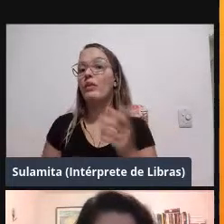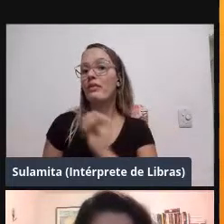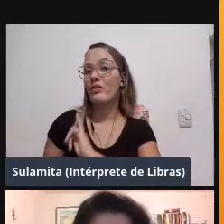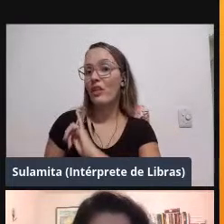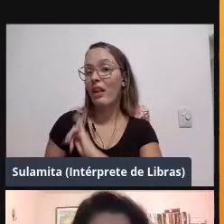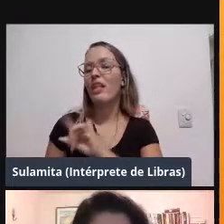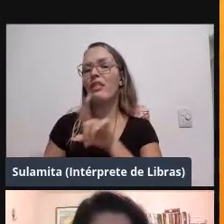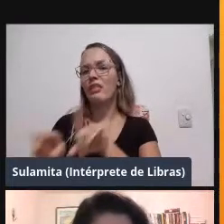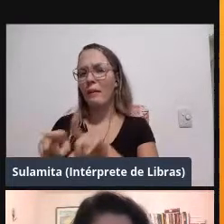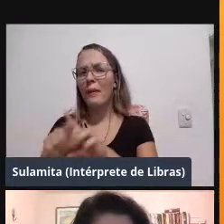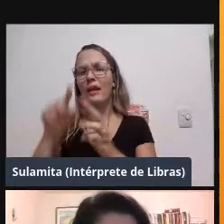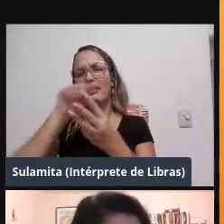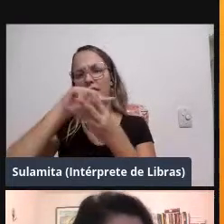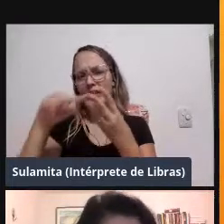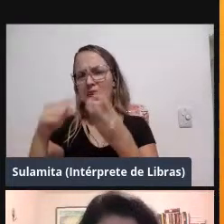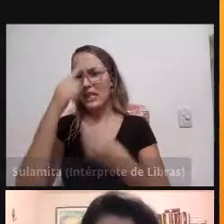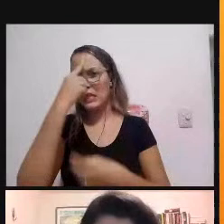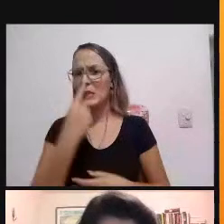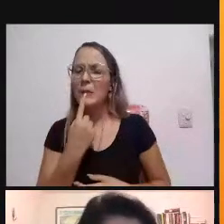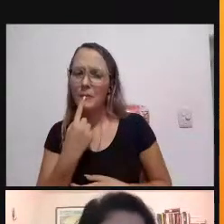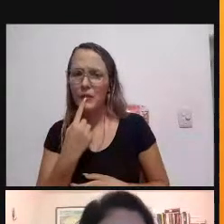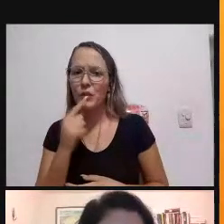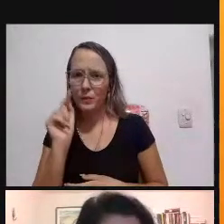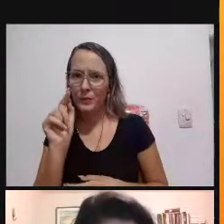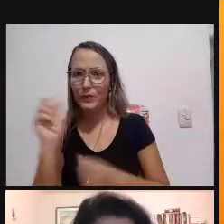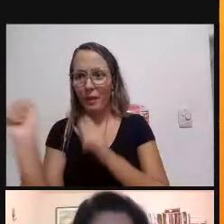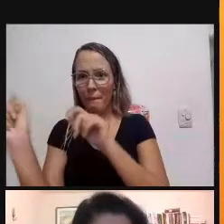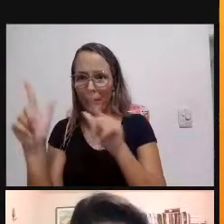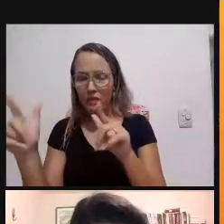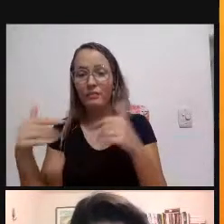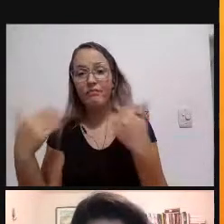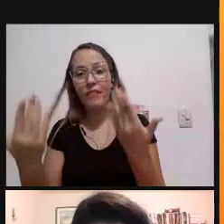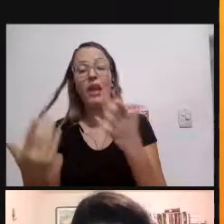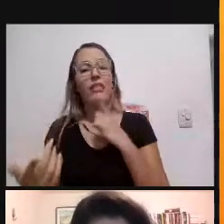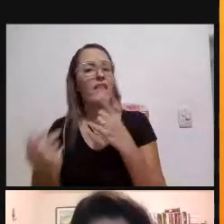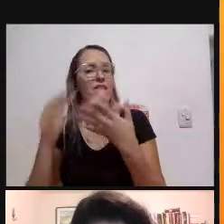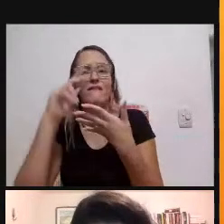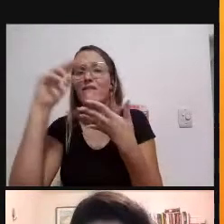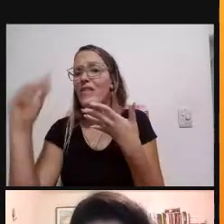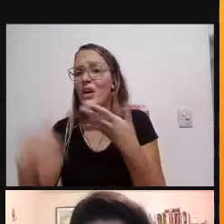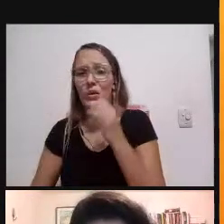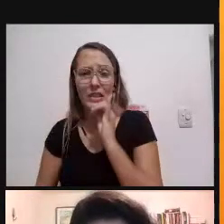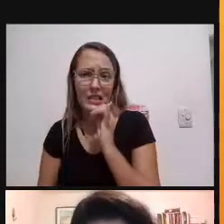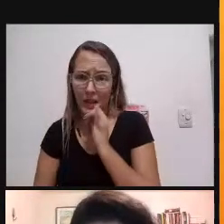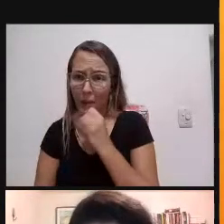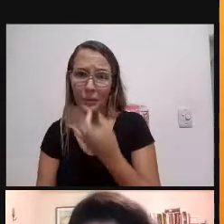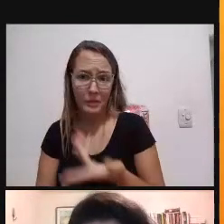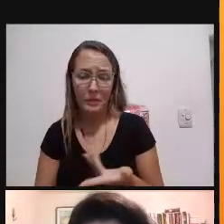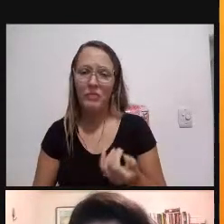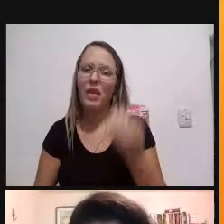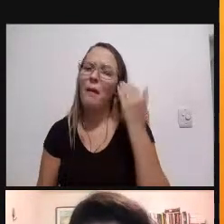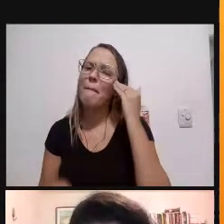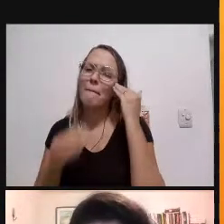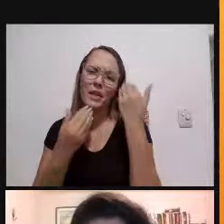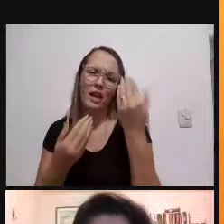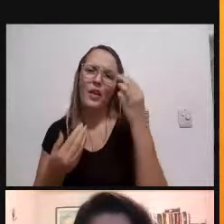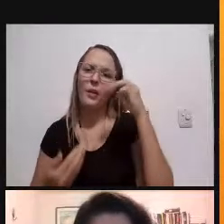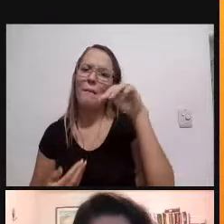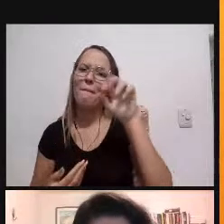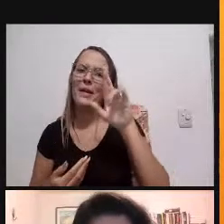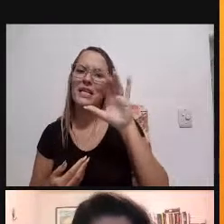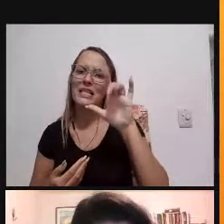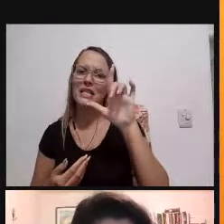um maranhense, e do Carneiro Ribeiro, na Bahia, mas eu poderia ter citado vários outros. Obrigada, Marcelo. Marcelo está